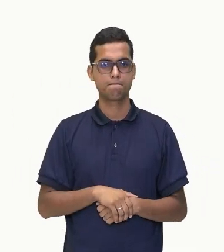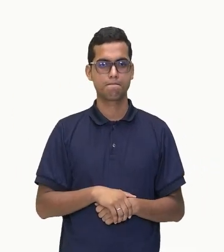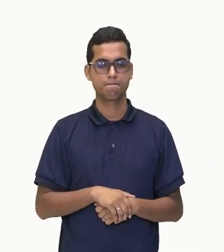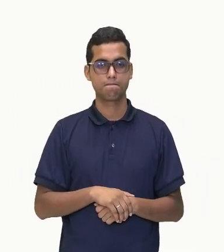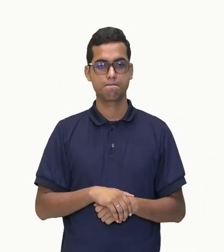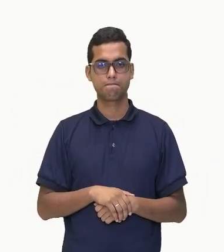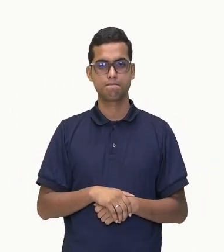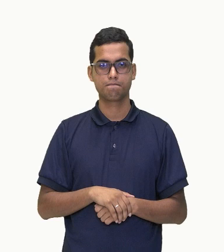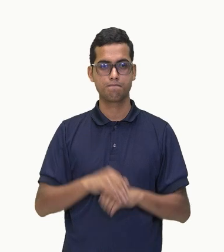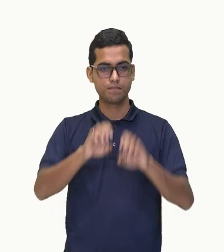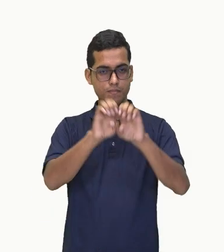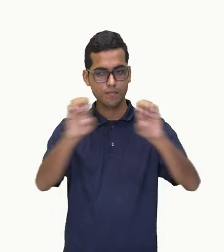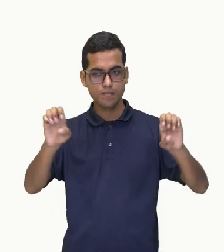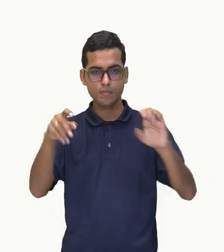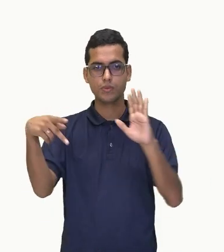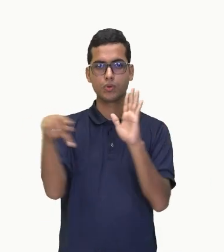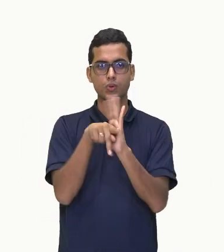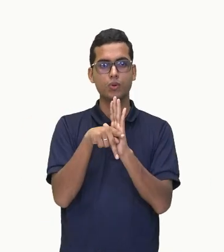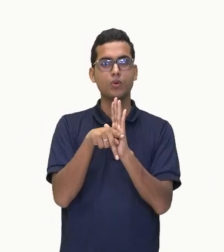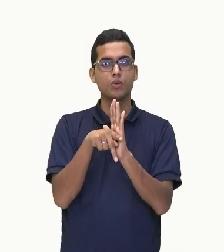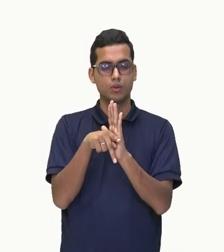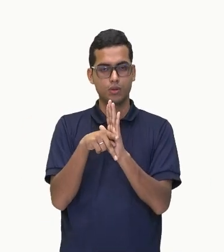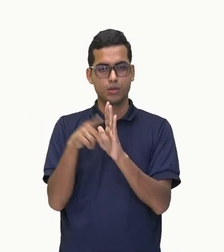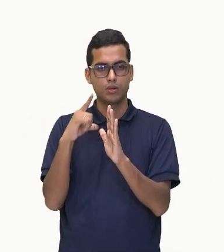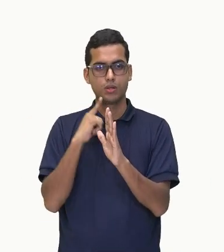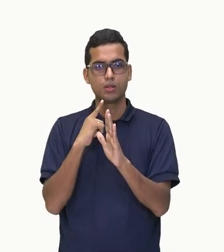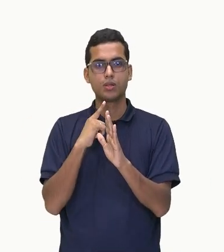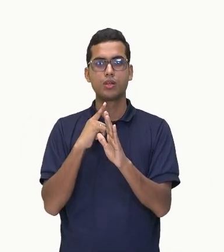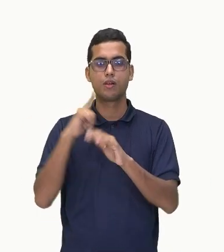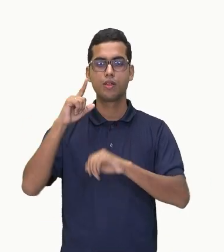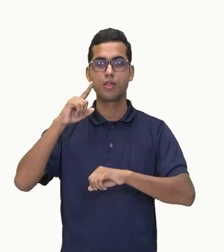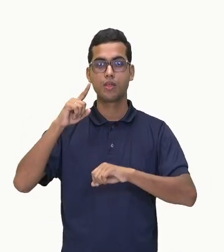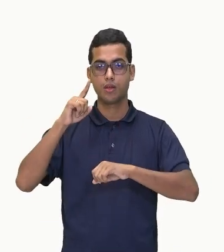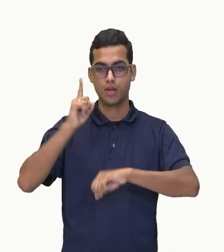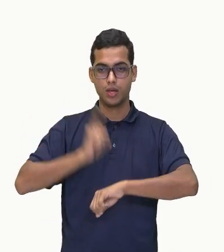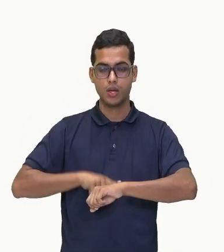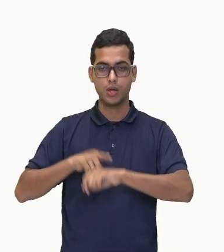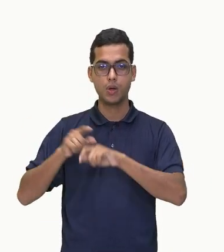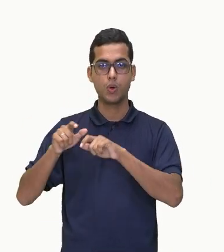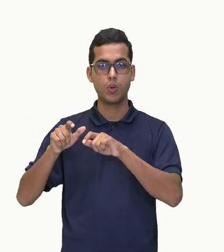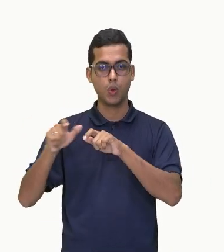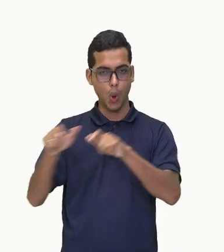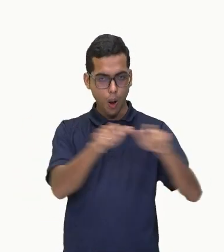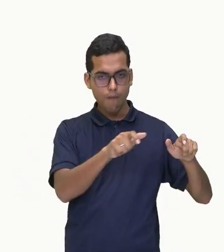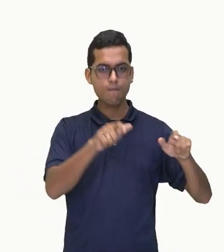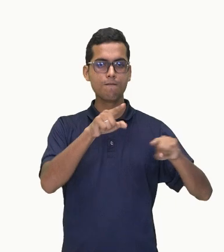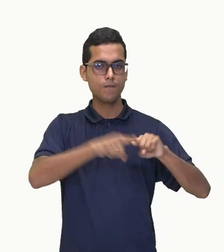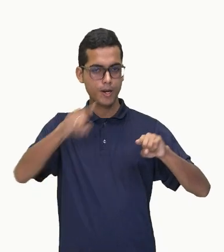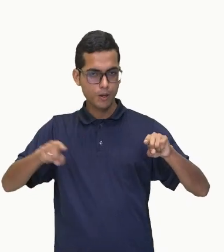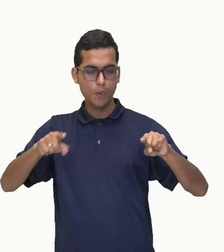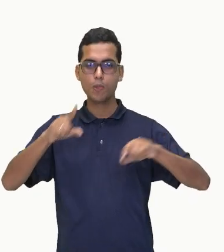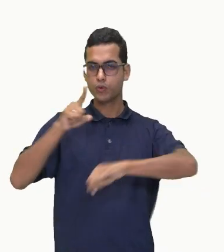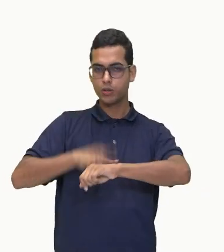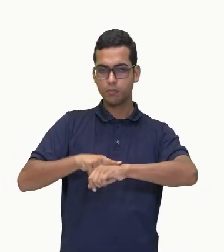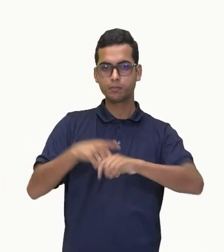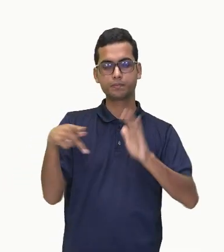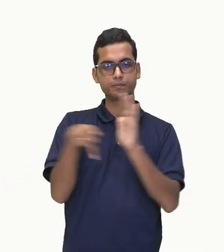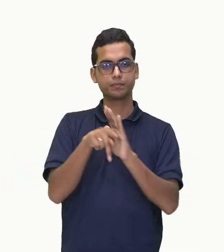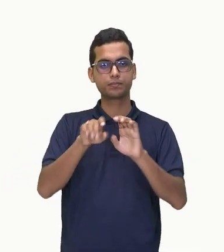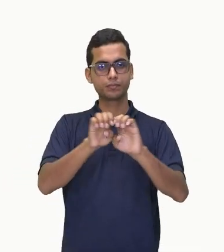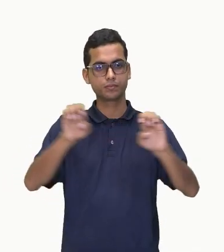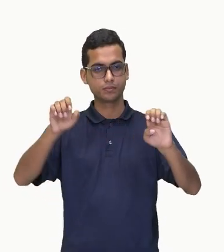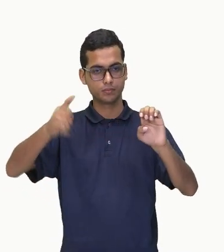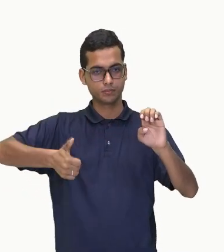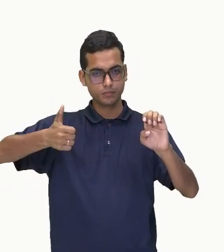horária, que é a posição varia com o tempo, ou seja, a função horária do primeiro grau,